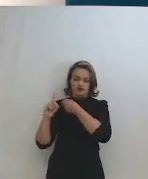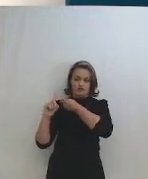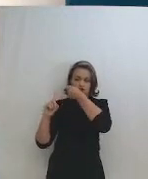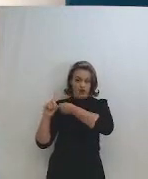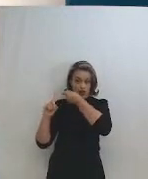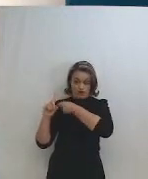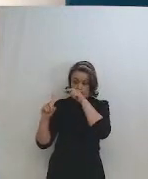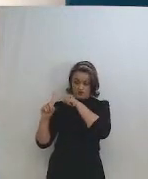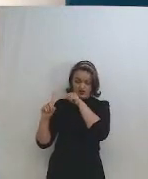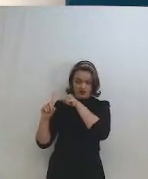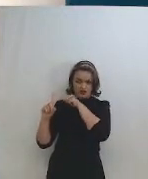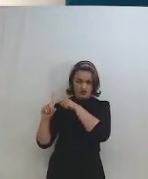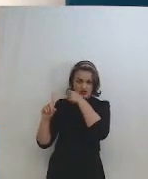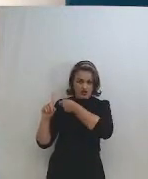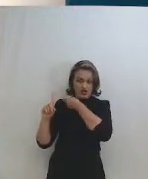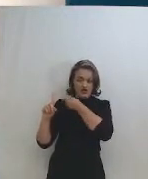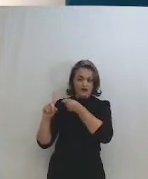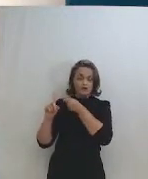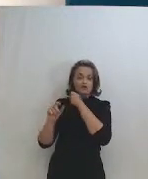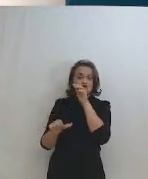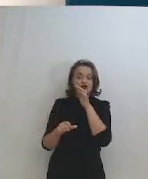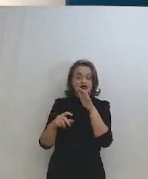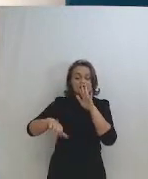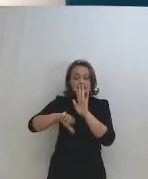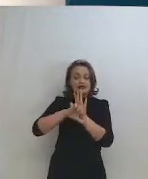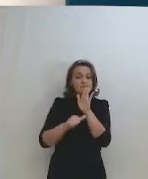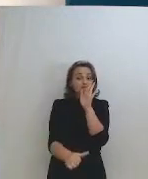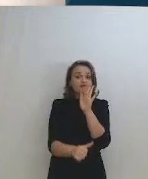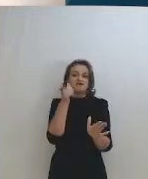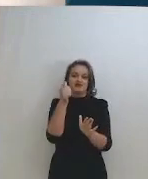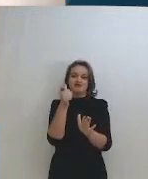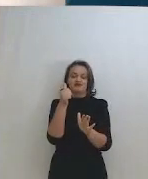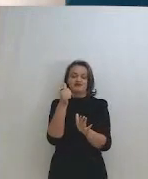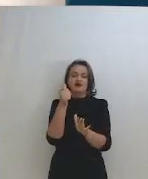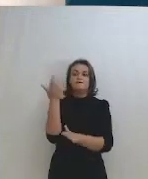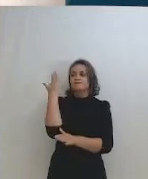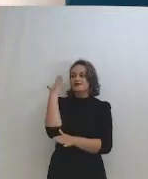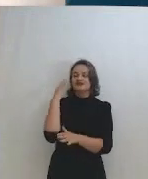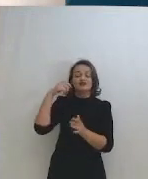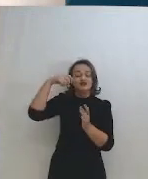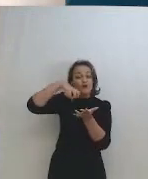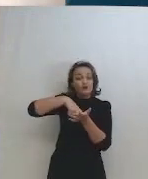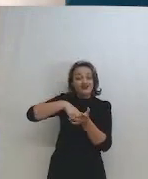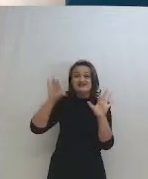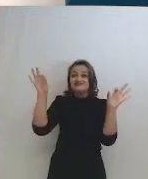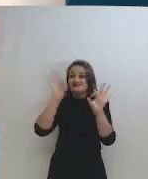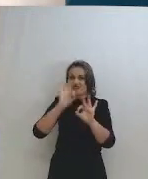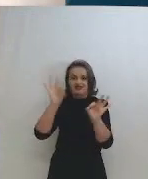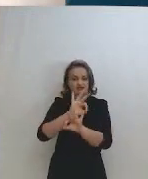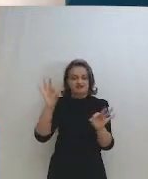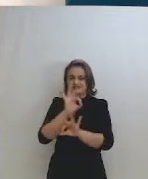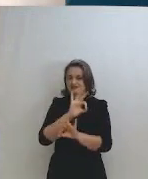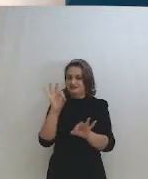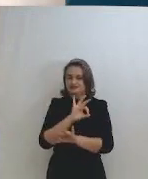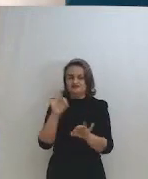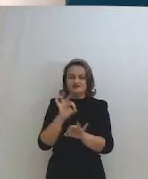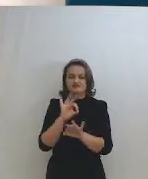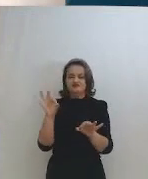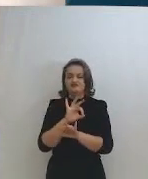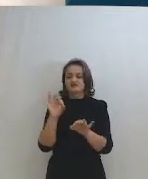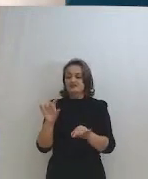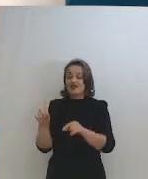é primário e jamais foi condenado em qualquer processo de natureza criminal. Na verdade, excelências, o paciente jamais